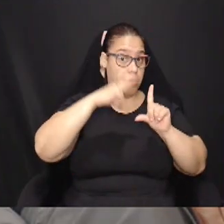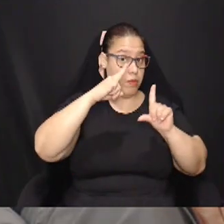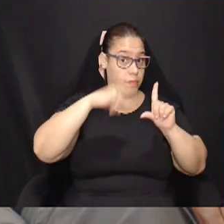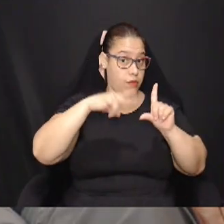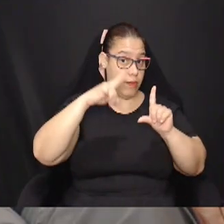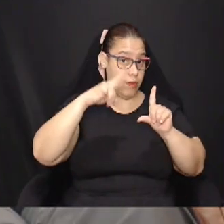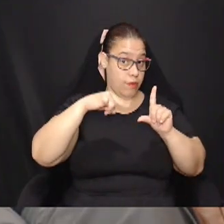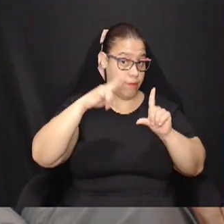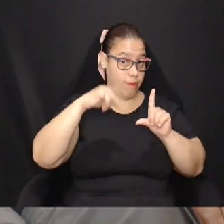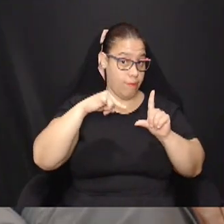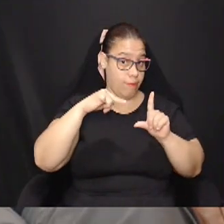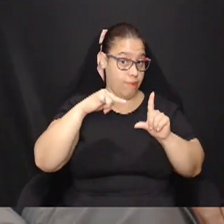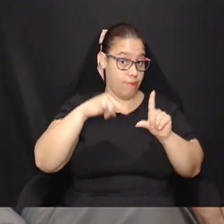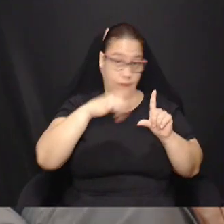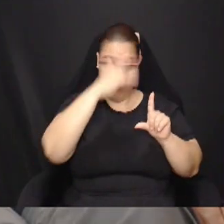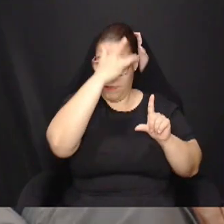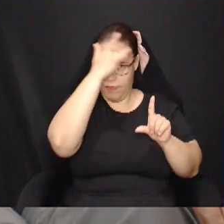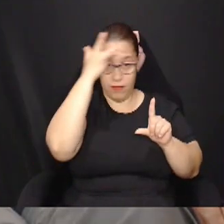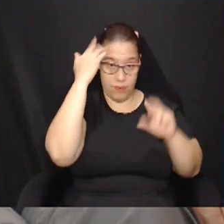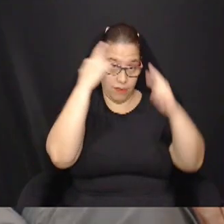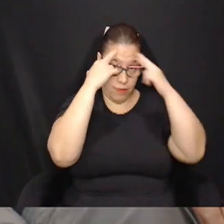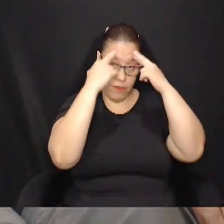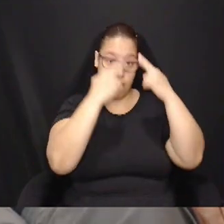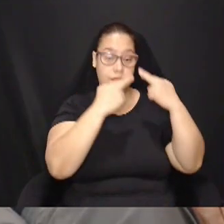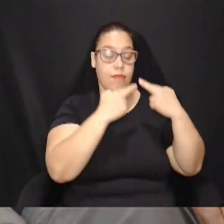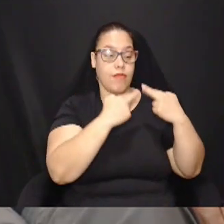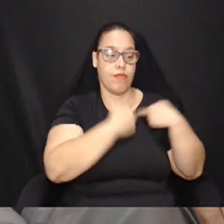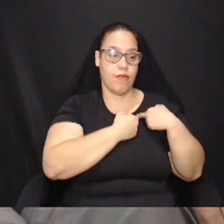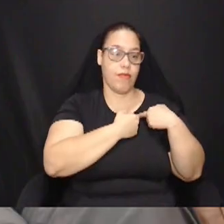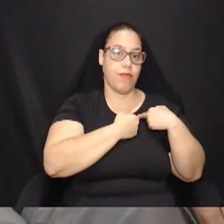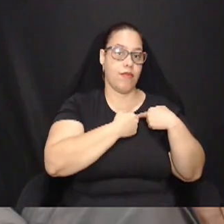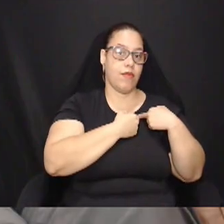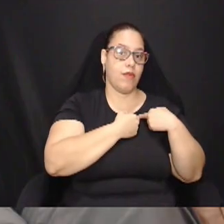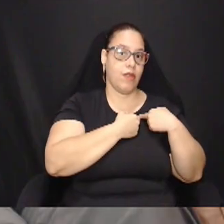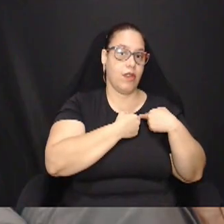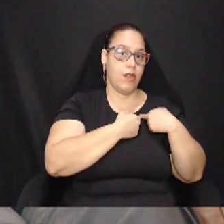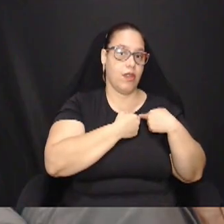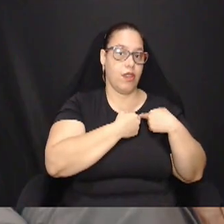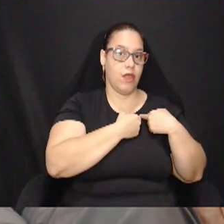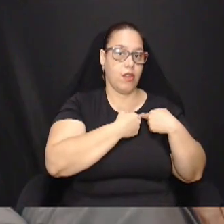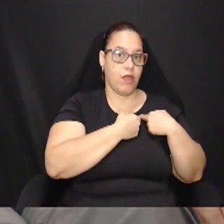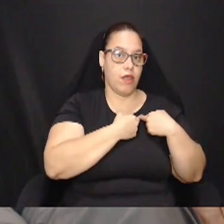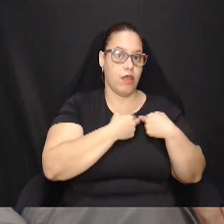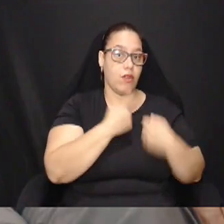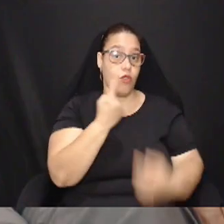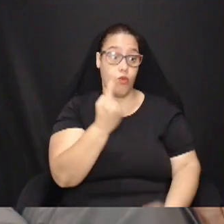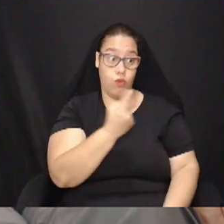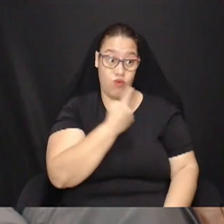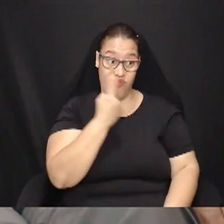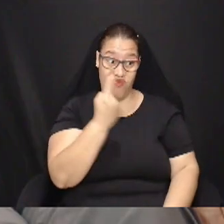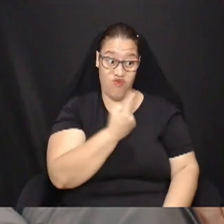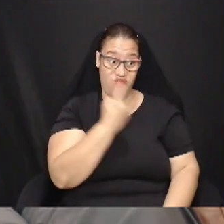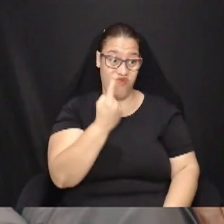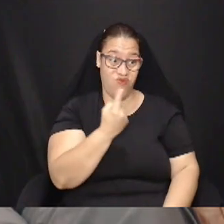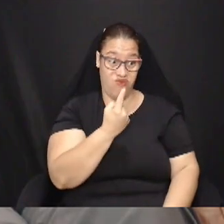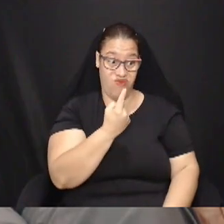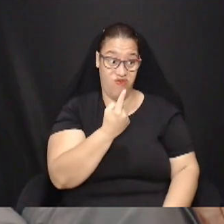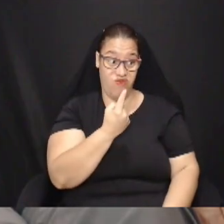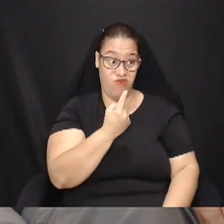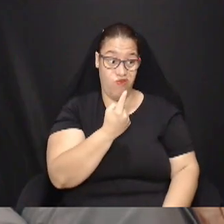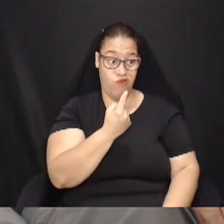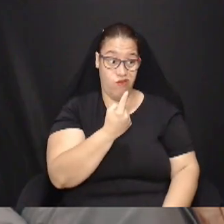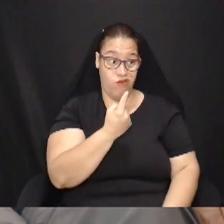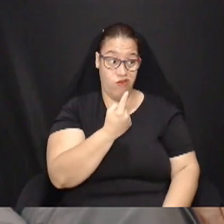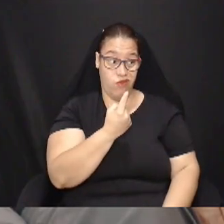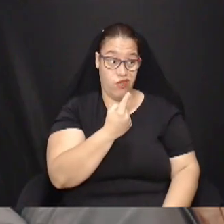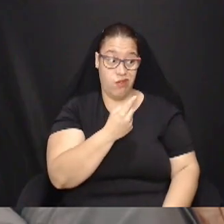a pessoa responsável por lidar com essa geração dupla de maneira individual, e o quanto que isso, por muitas vezes, não